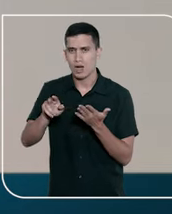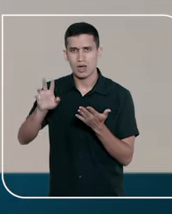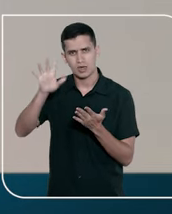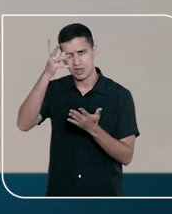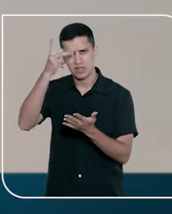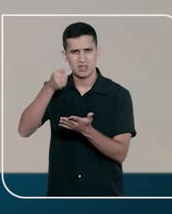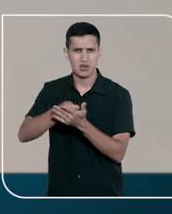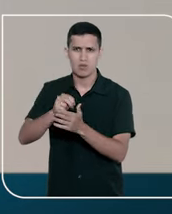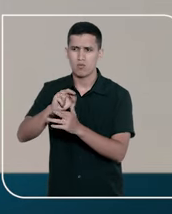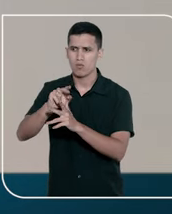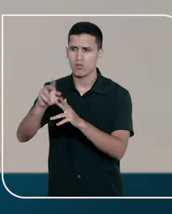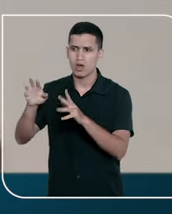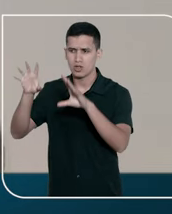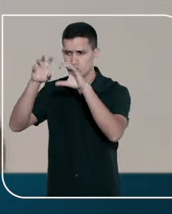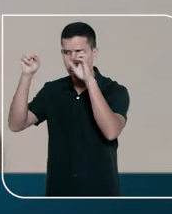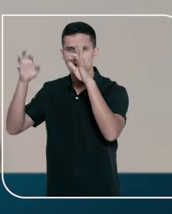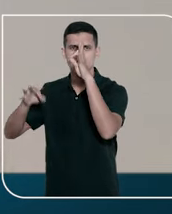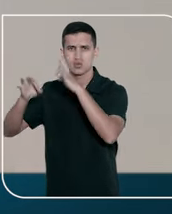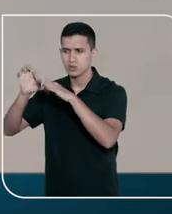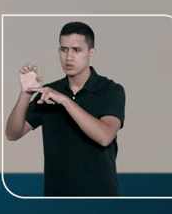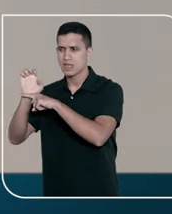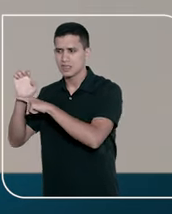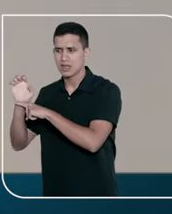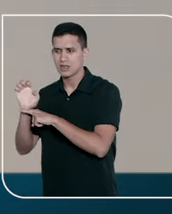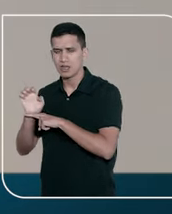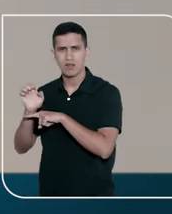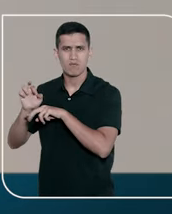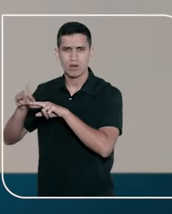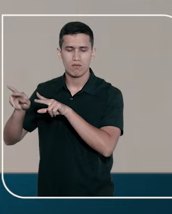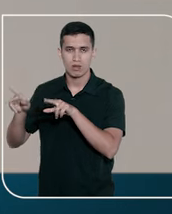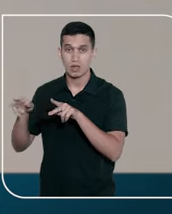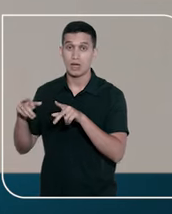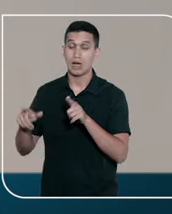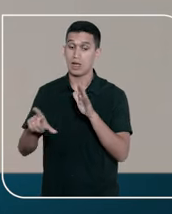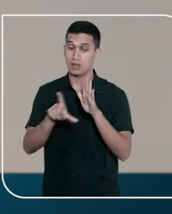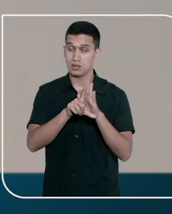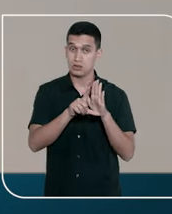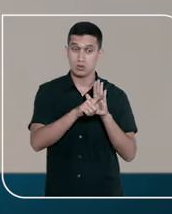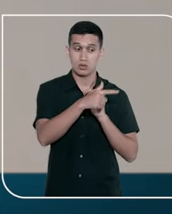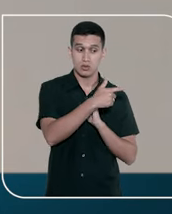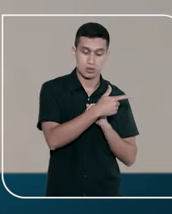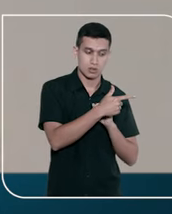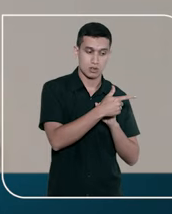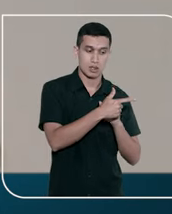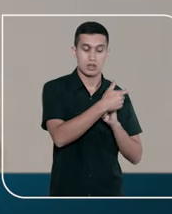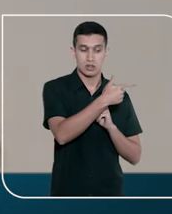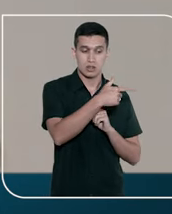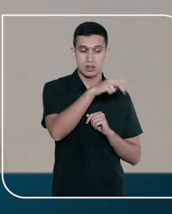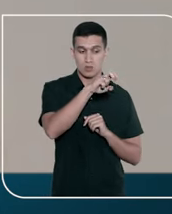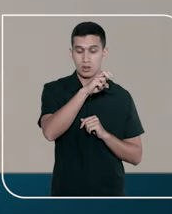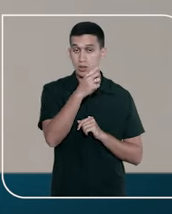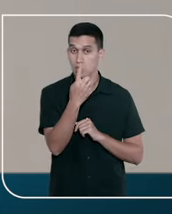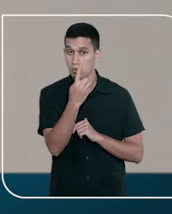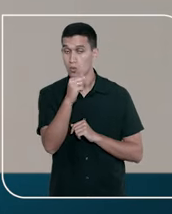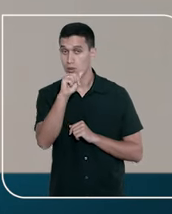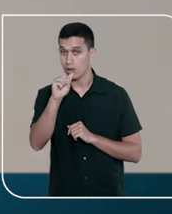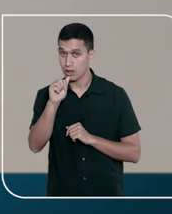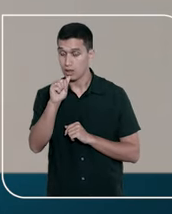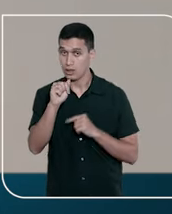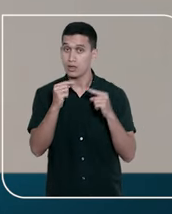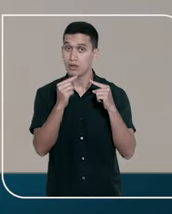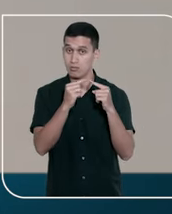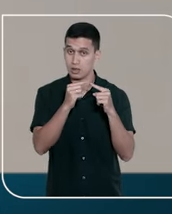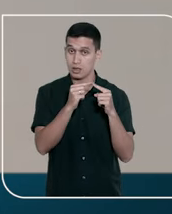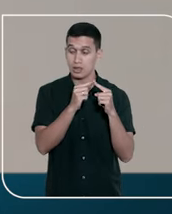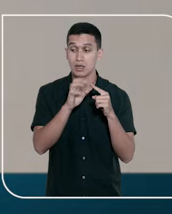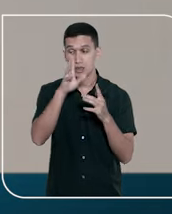de vários estados nessa linha do 251A do Código Brasileiro de Aeronáutica, em linha com a